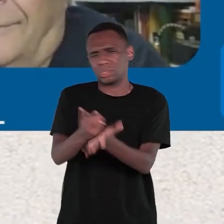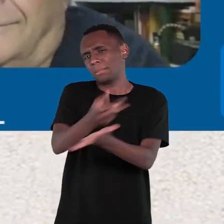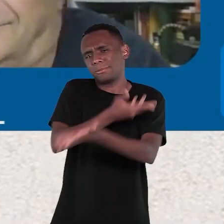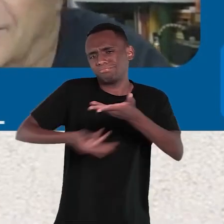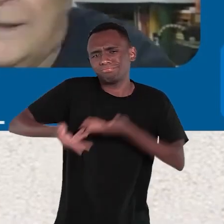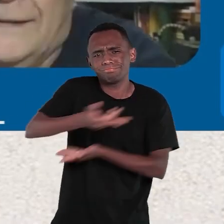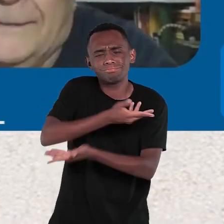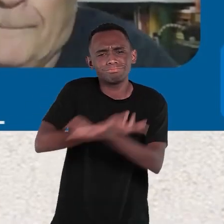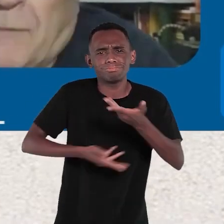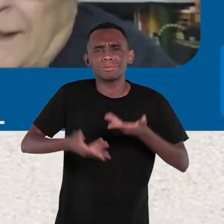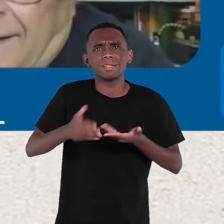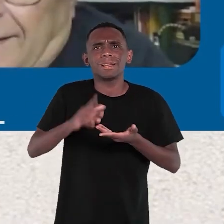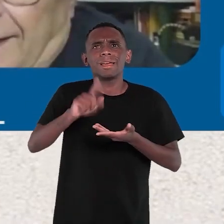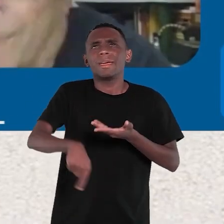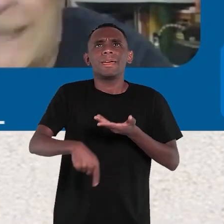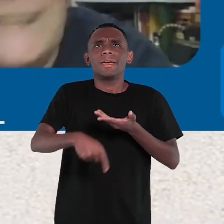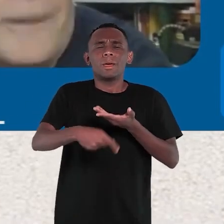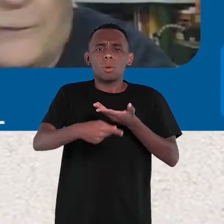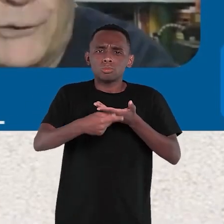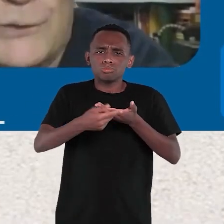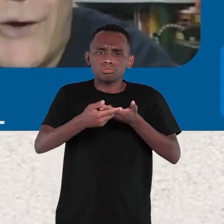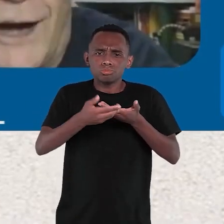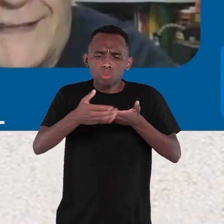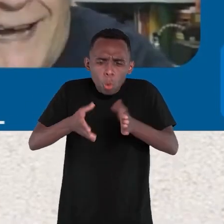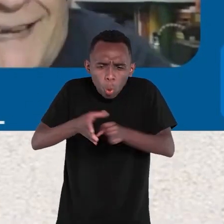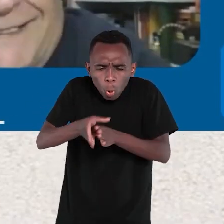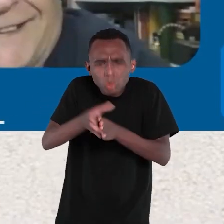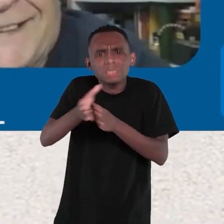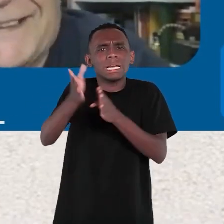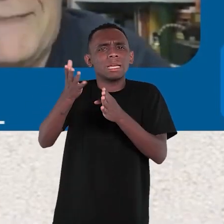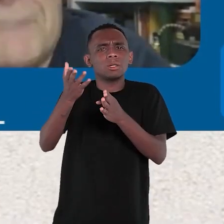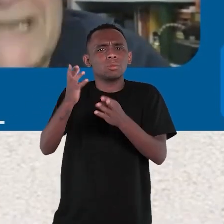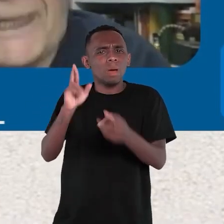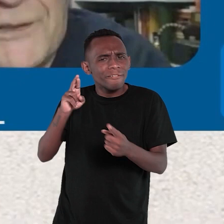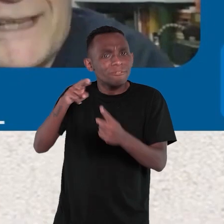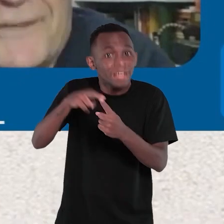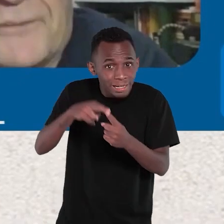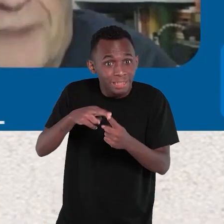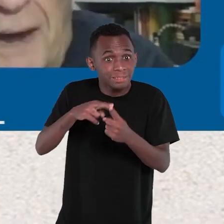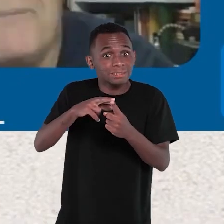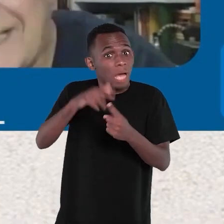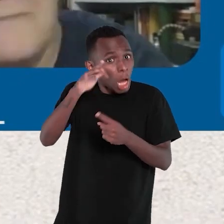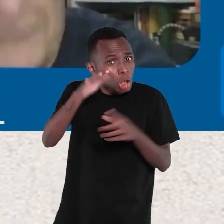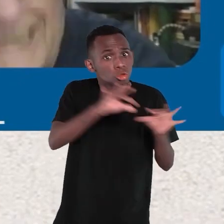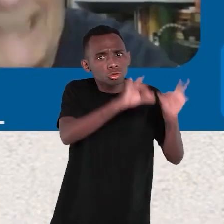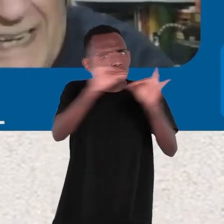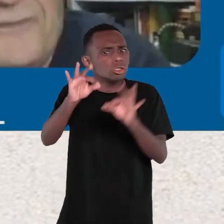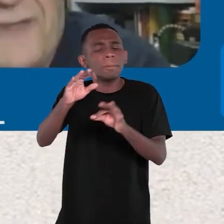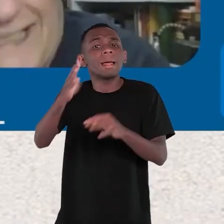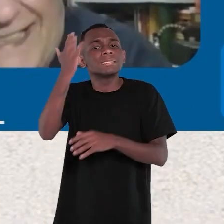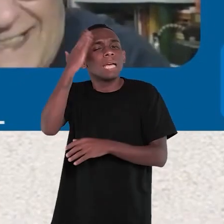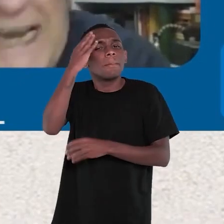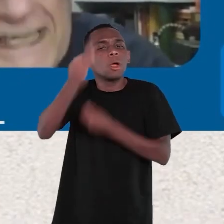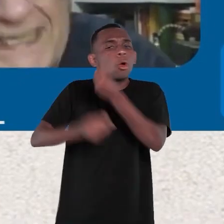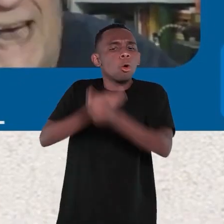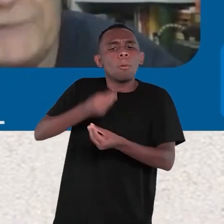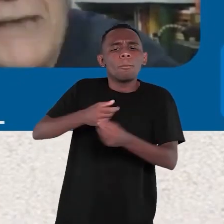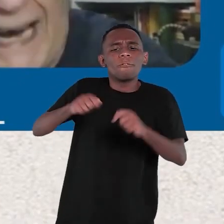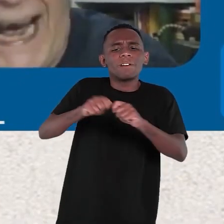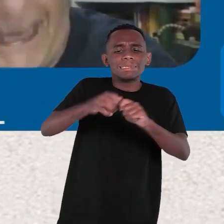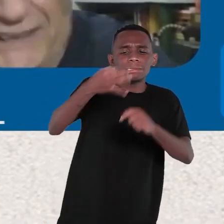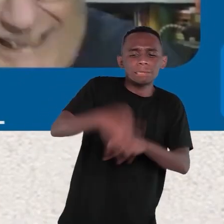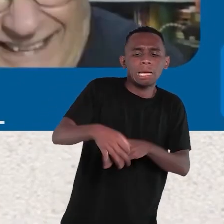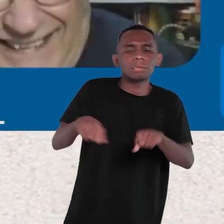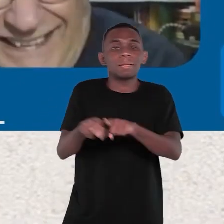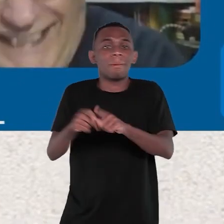da Associação Paulista de Bibliotecas e Leitura, Pierre Rupert, um homem branco, de cabelos escuros e sem barba.